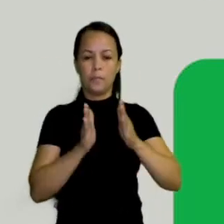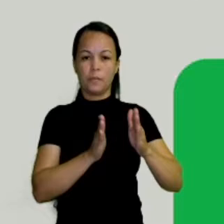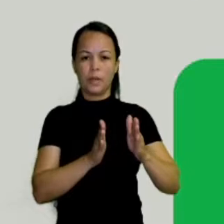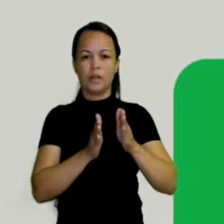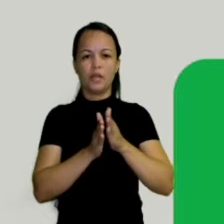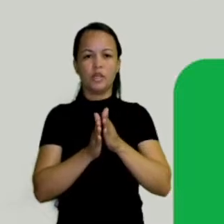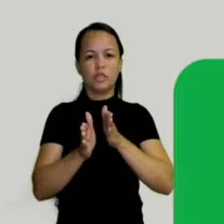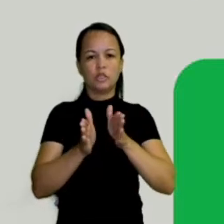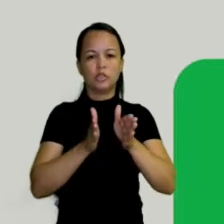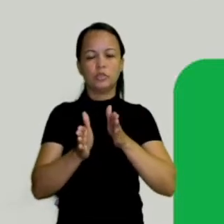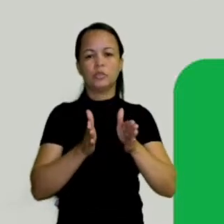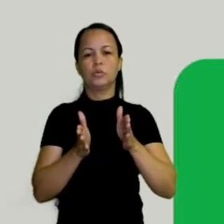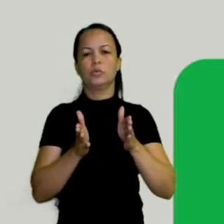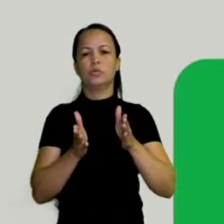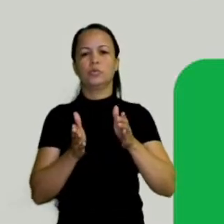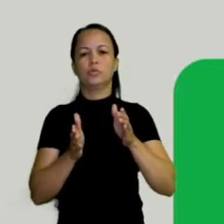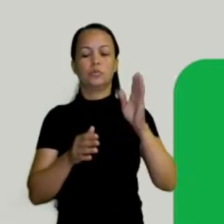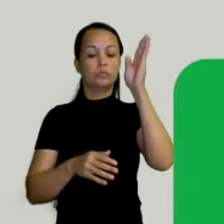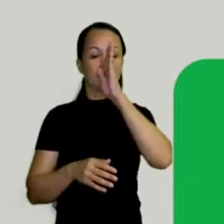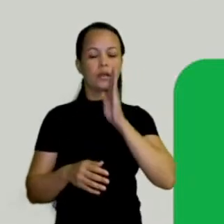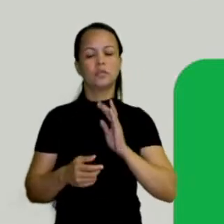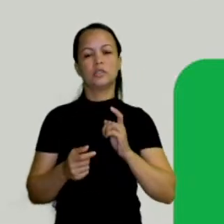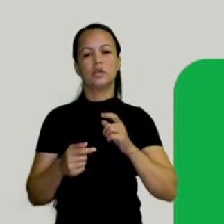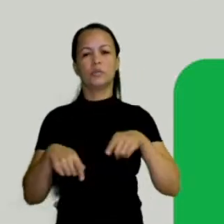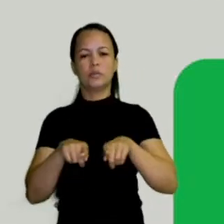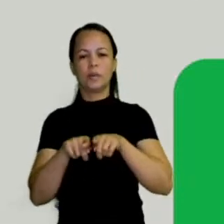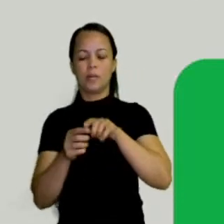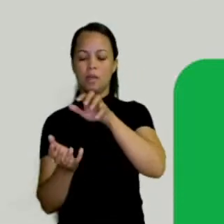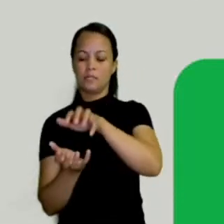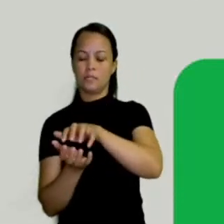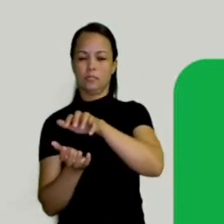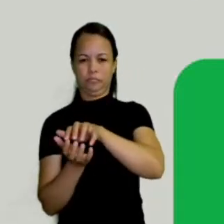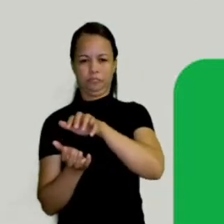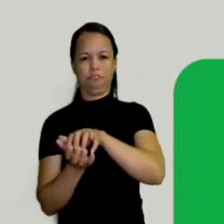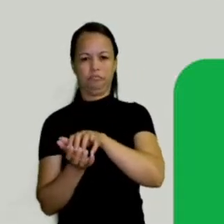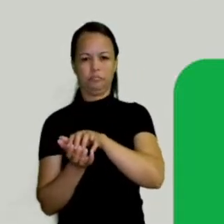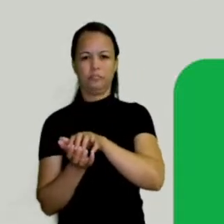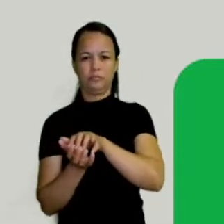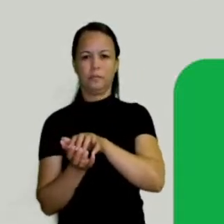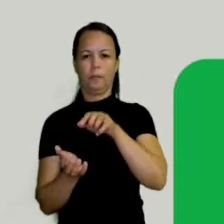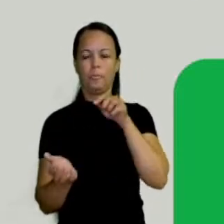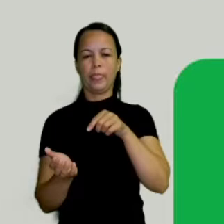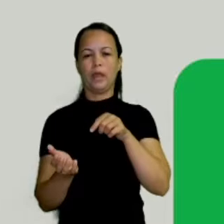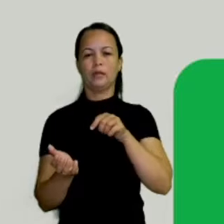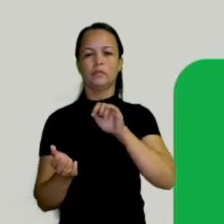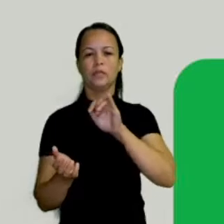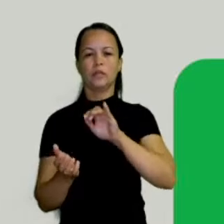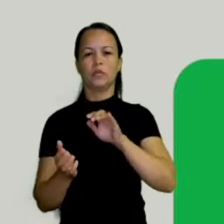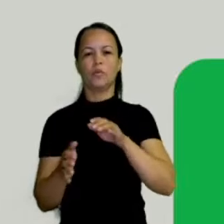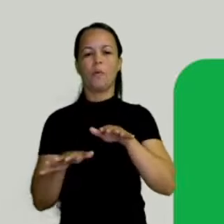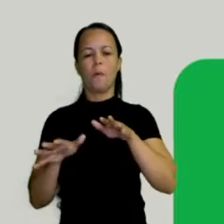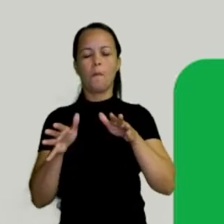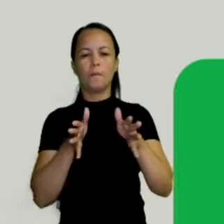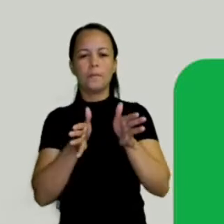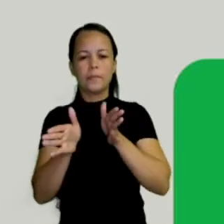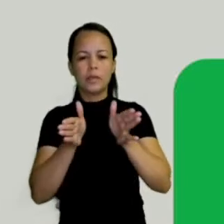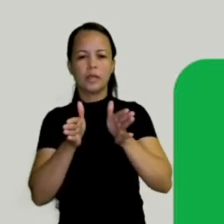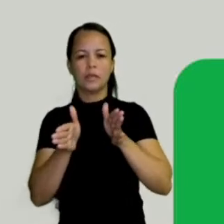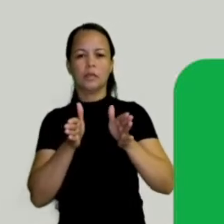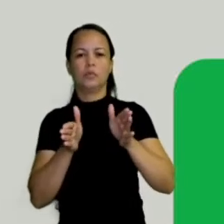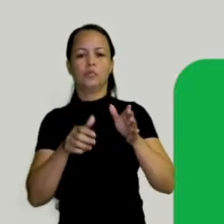essa imagem de Pernambuco, tá certo? Então, nesse período colonial, vocês vão conseguir analisar